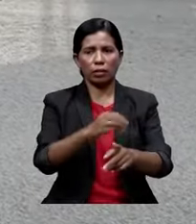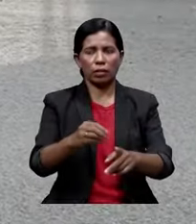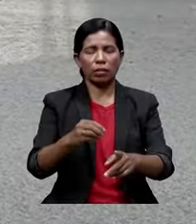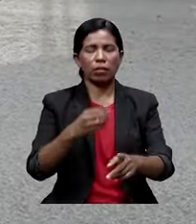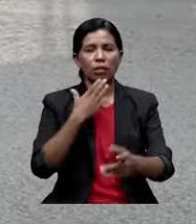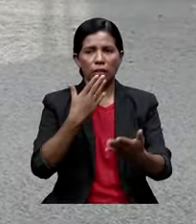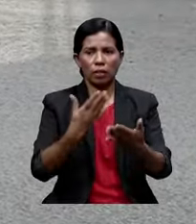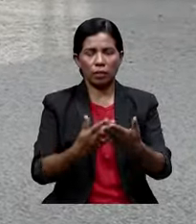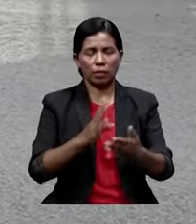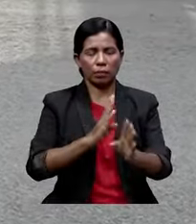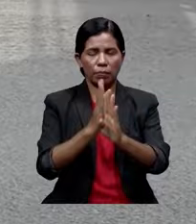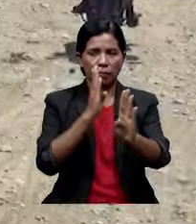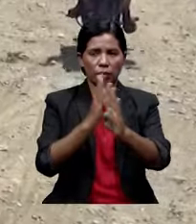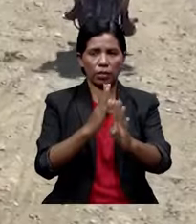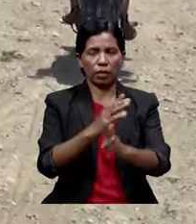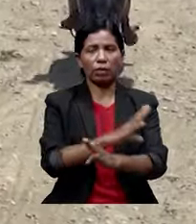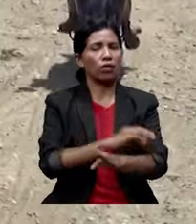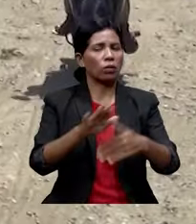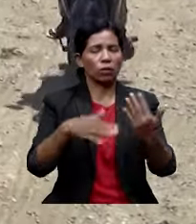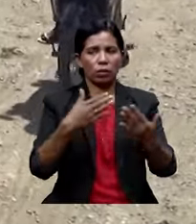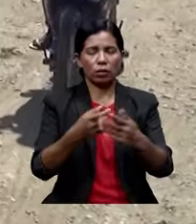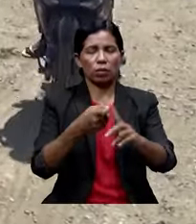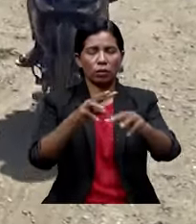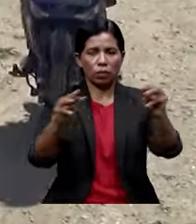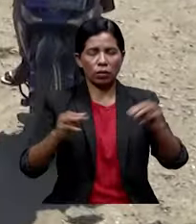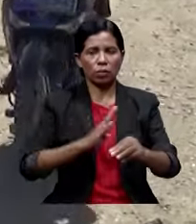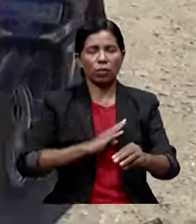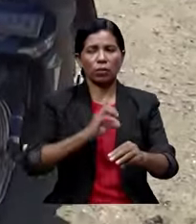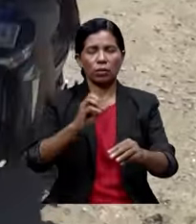03 05 013 bis nomos angguna sira Usi Municipio